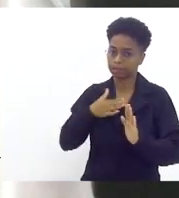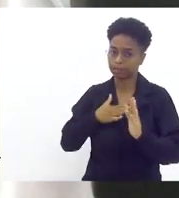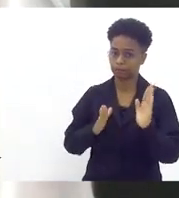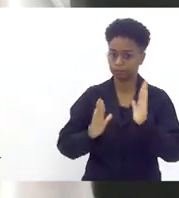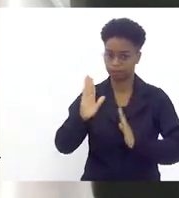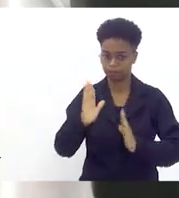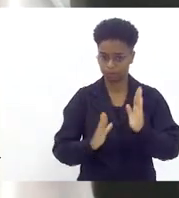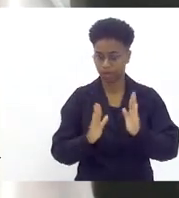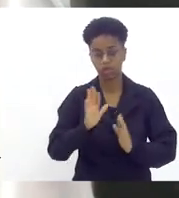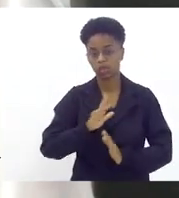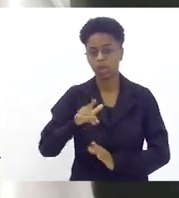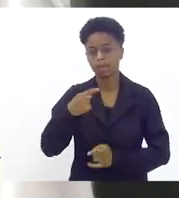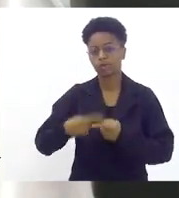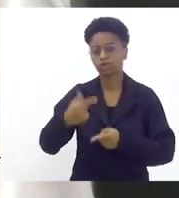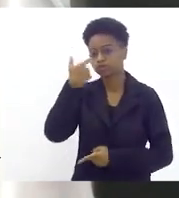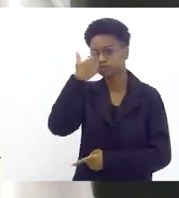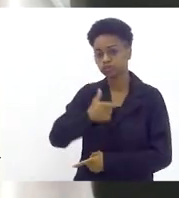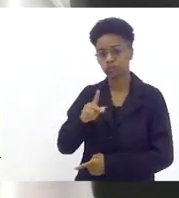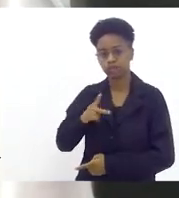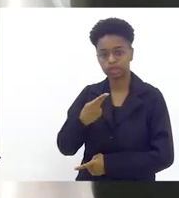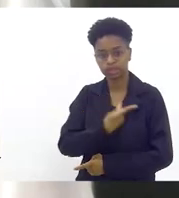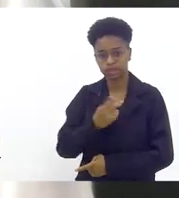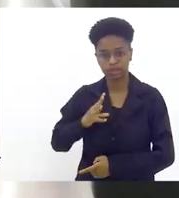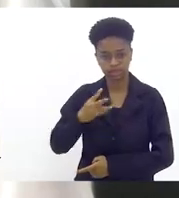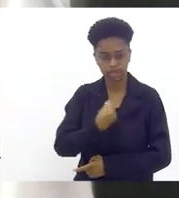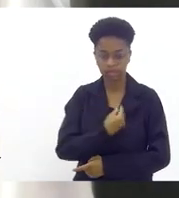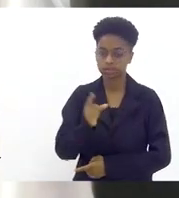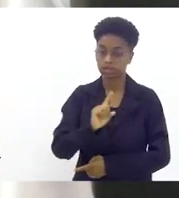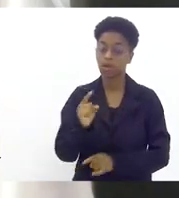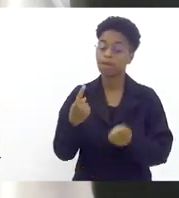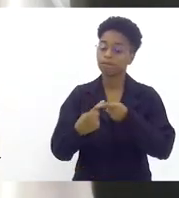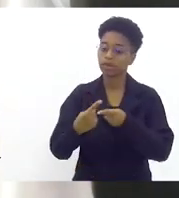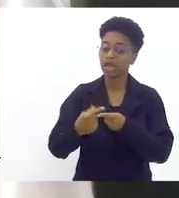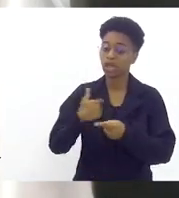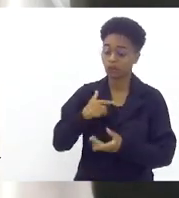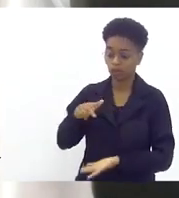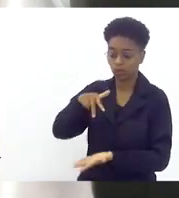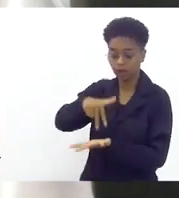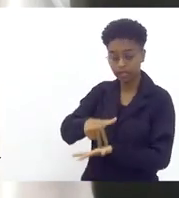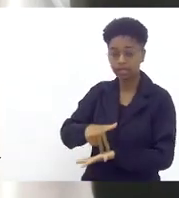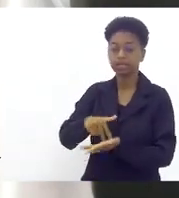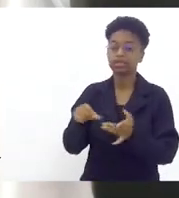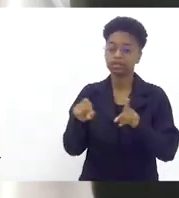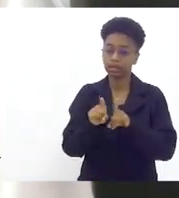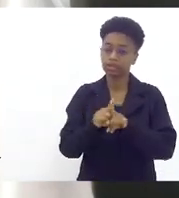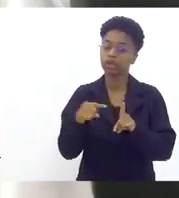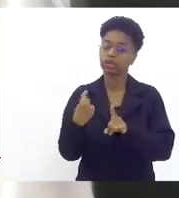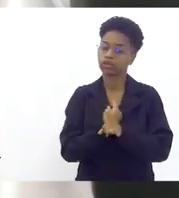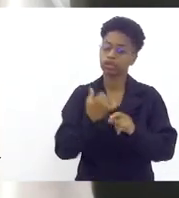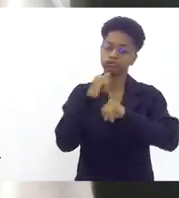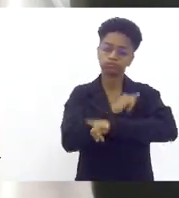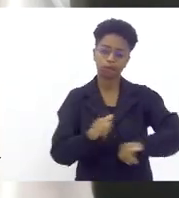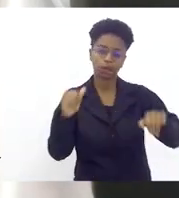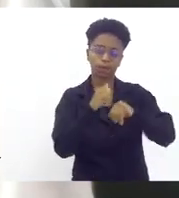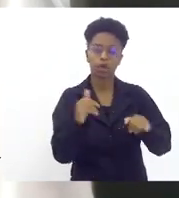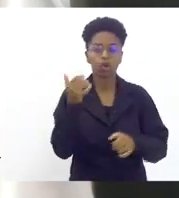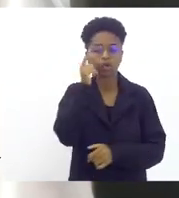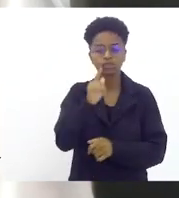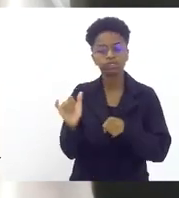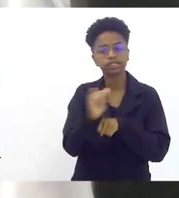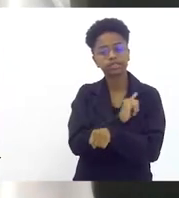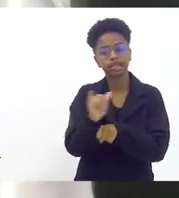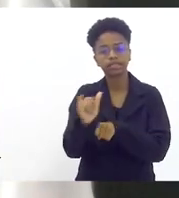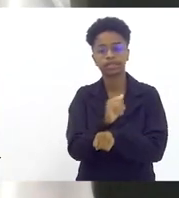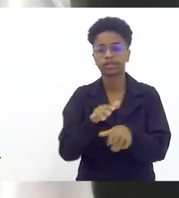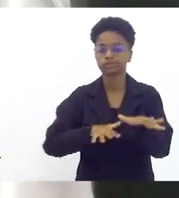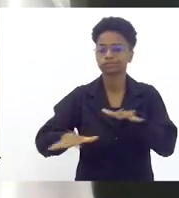uma deputada transexual e travesti, mas porque, tendo essa deputada, este mandato virou ferramenta para